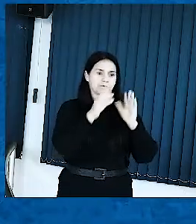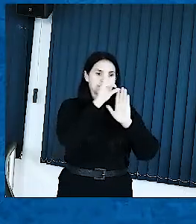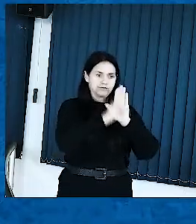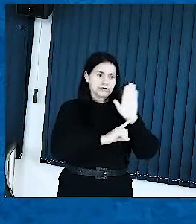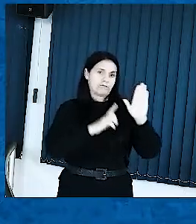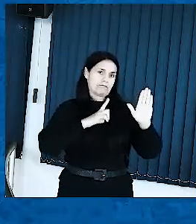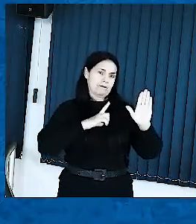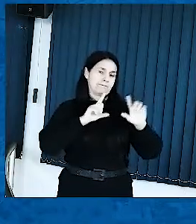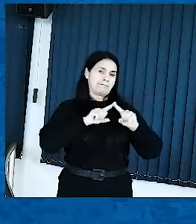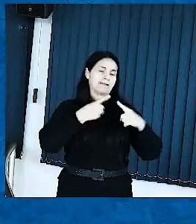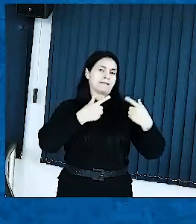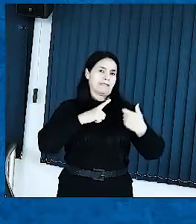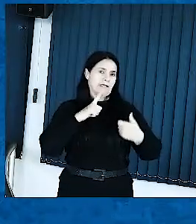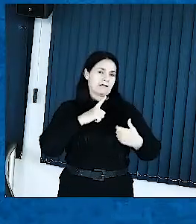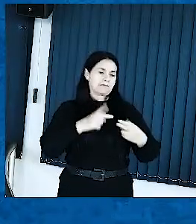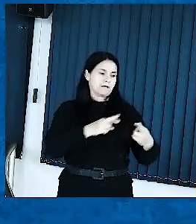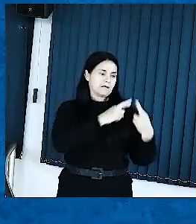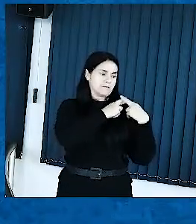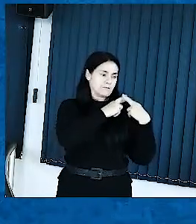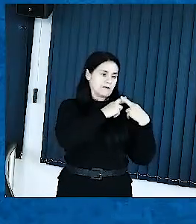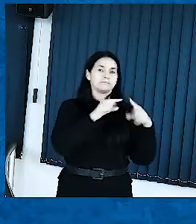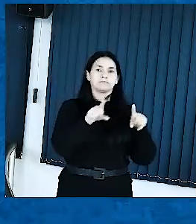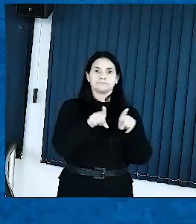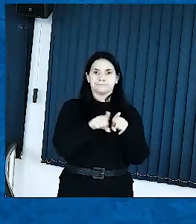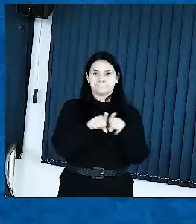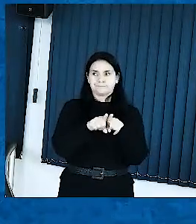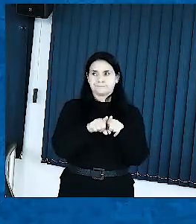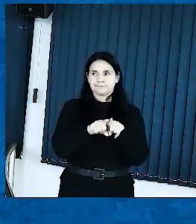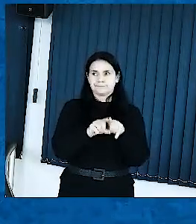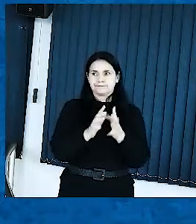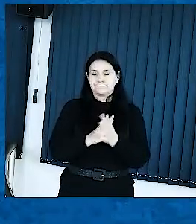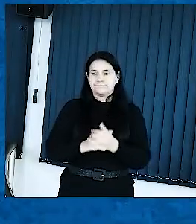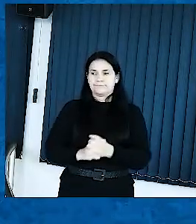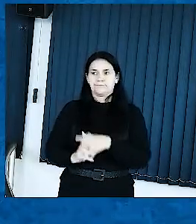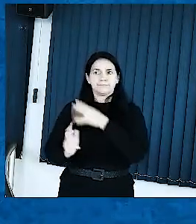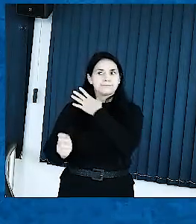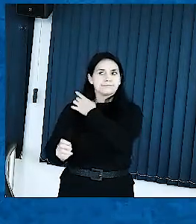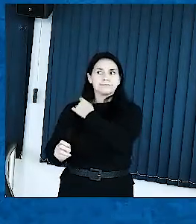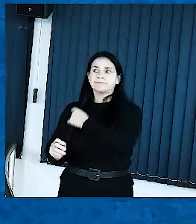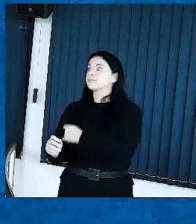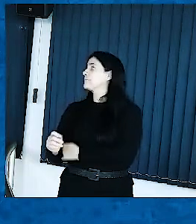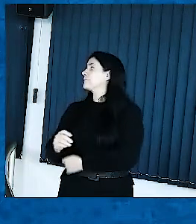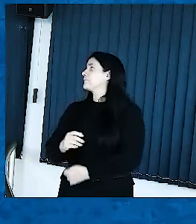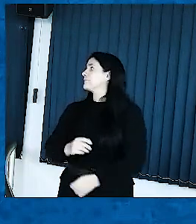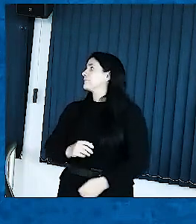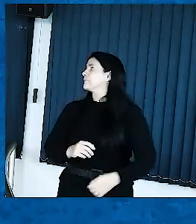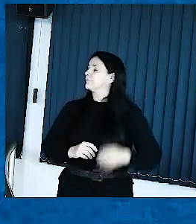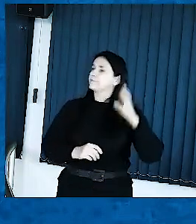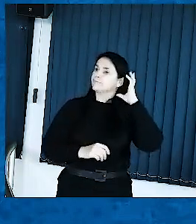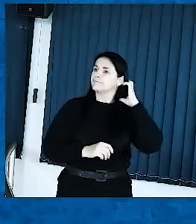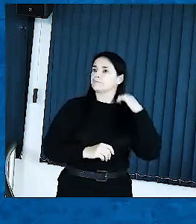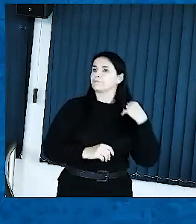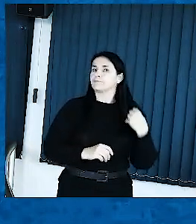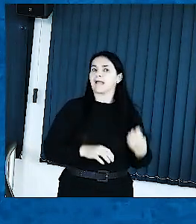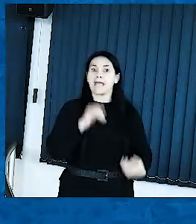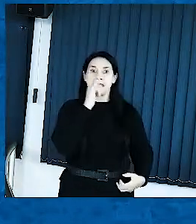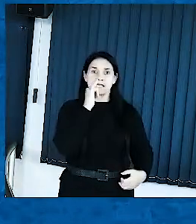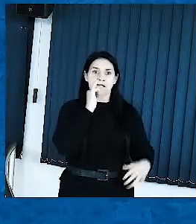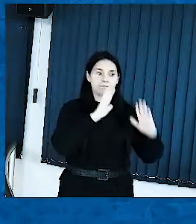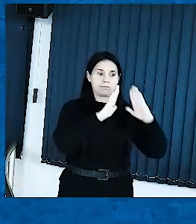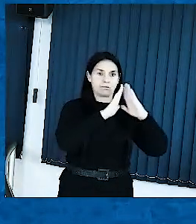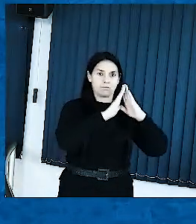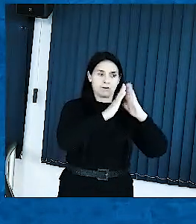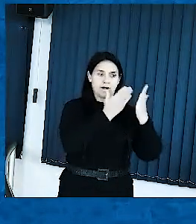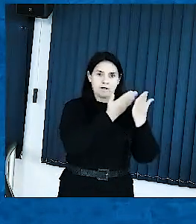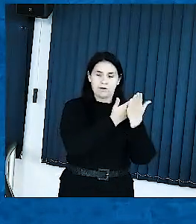mas tem responsabilidade também. Opa, desliguei. Deixa eu ver aqui que é o próximo. A escola.